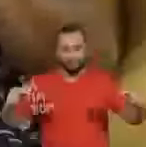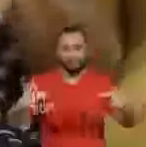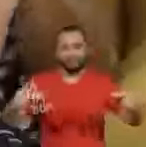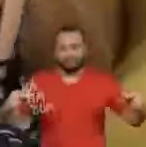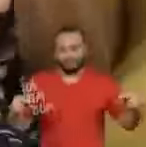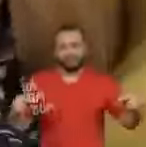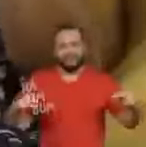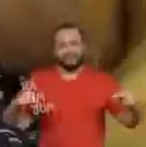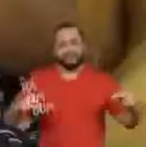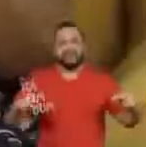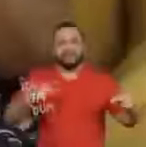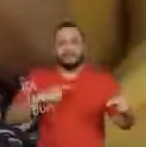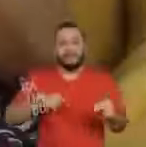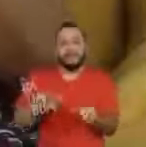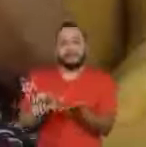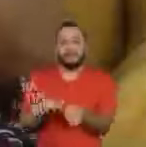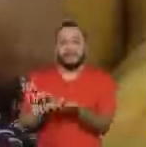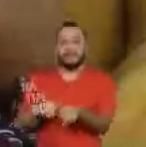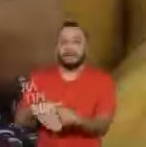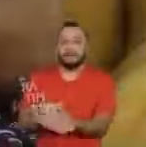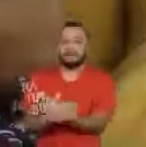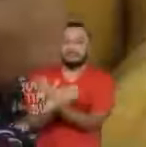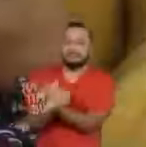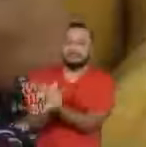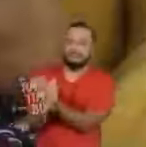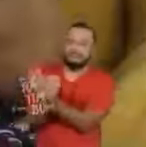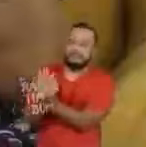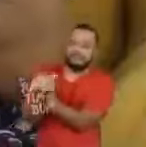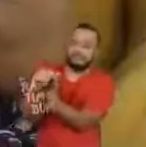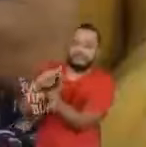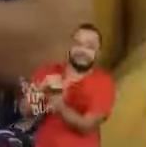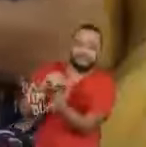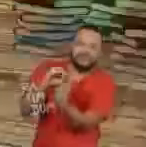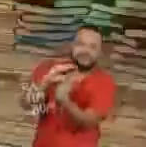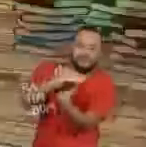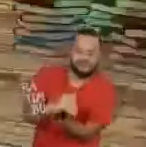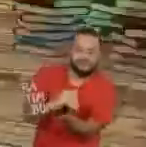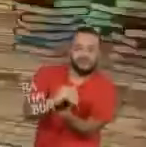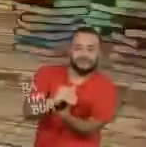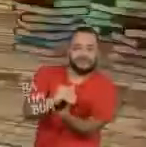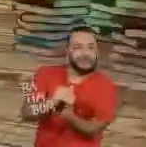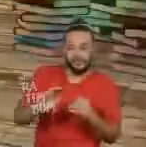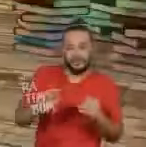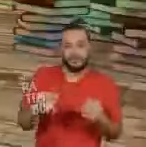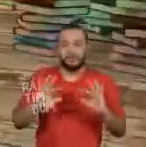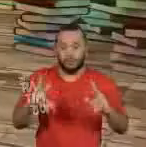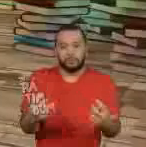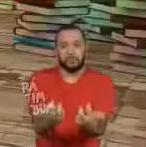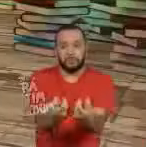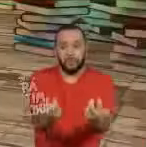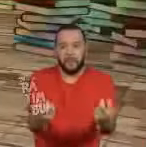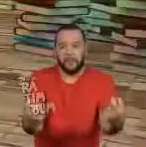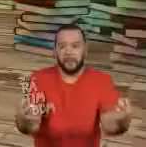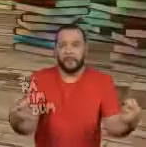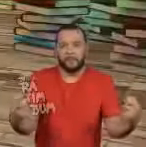Até mesmo uma linda borboleta amarela, a Isaura, pousou na pétala de uma flor para ouvir a história. Ah,